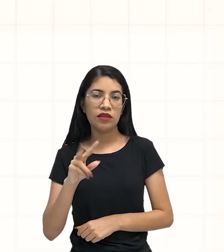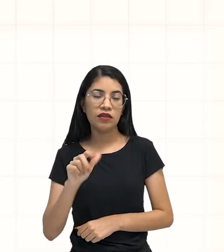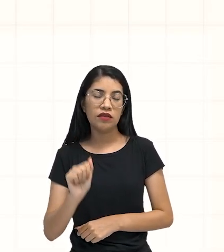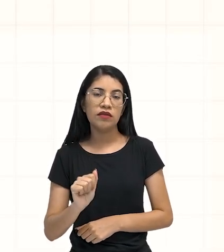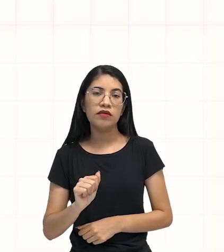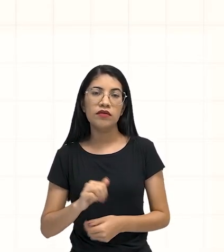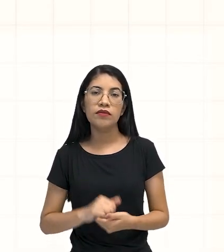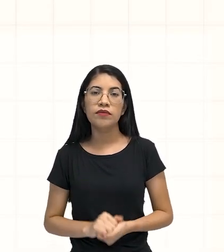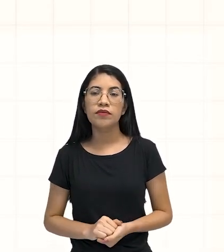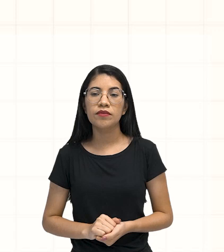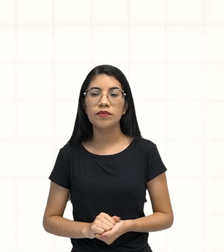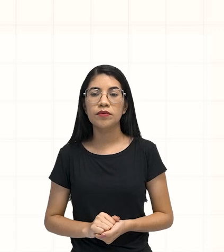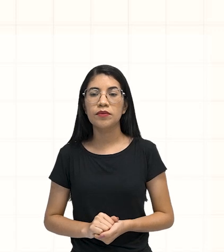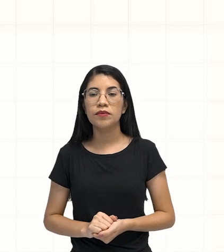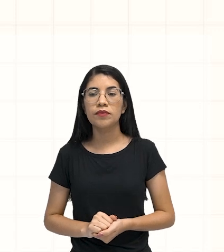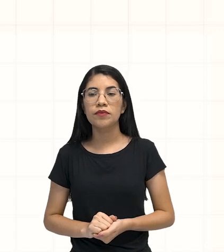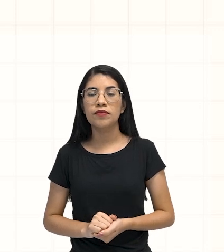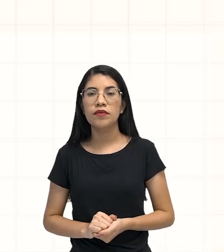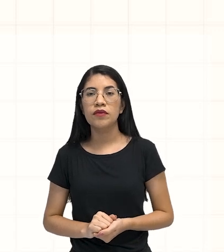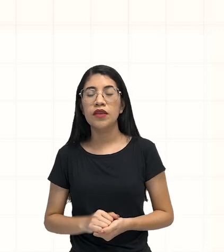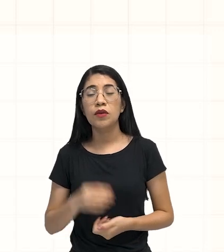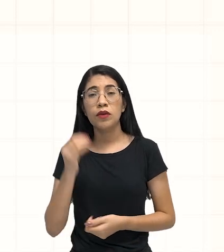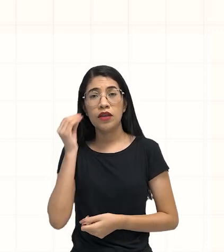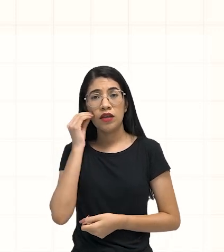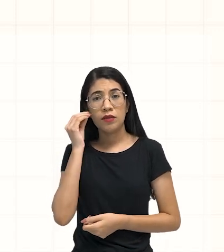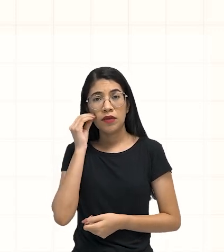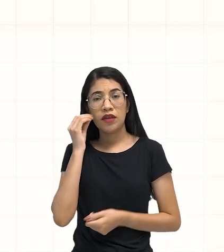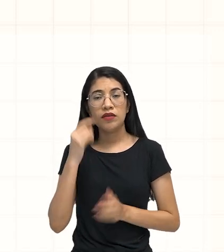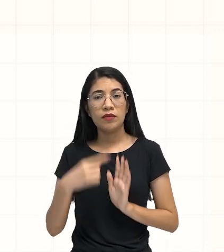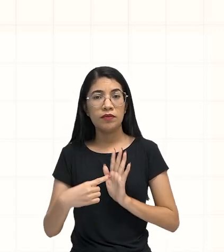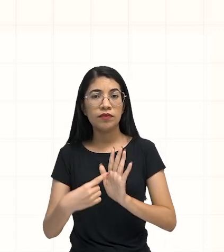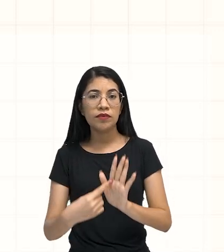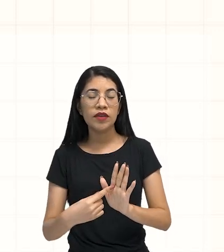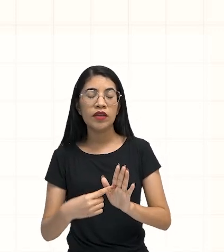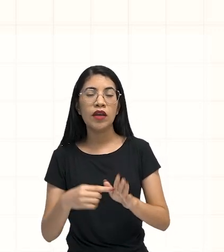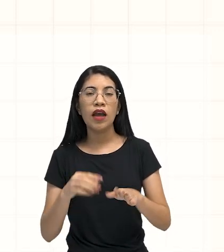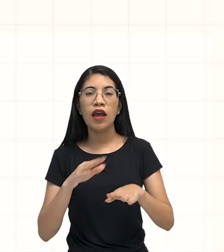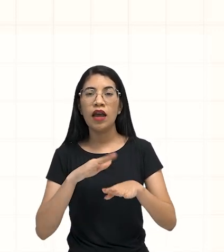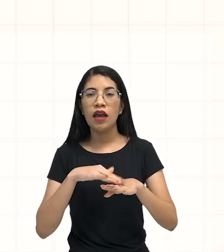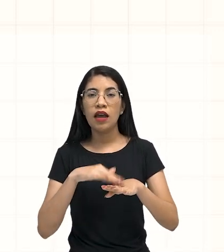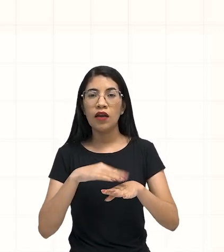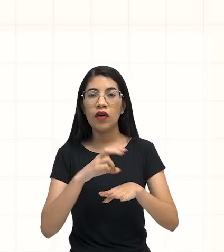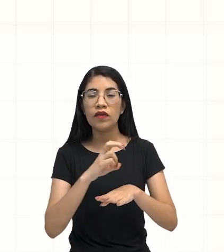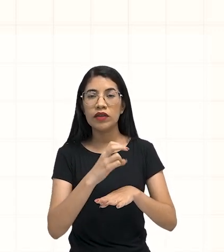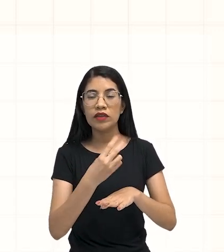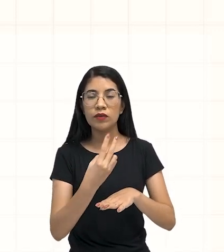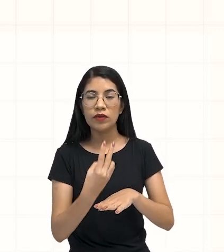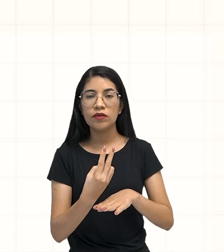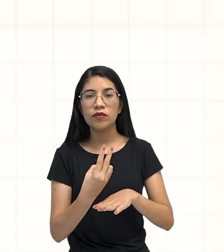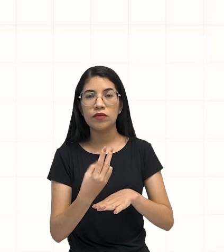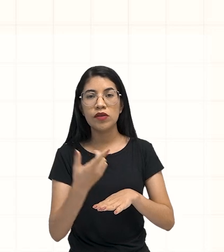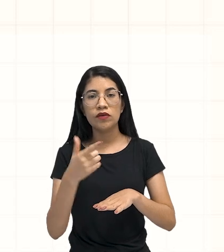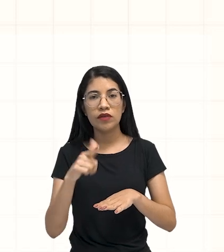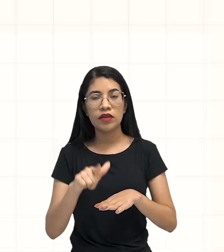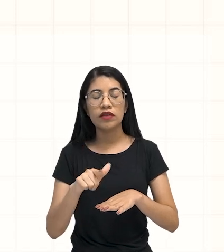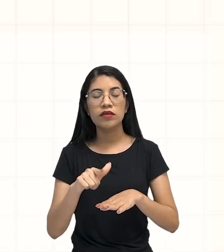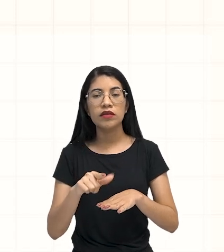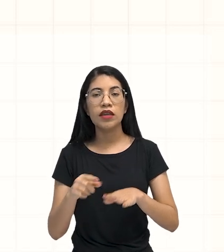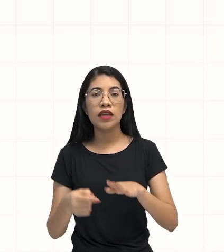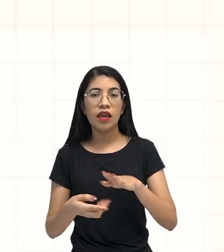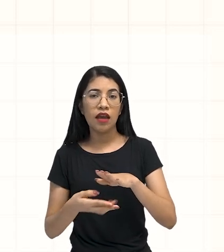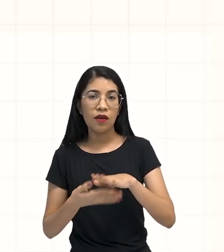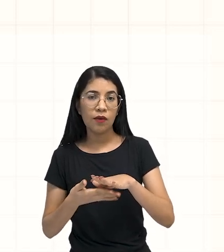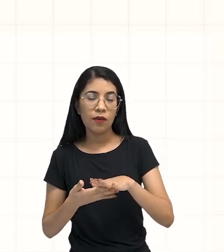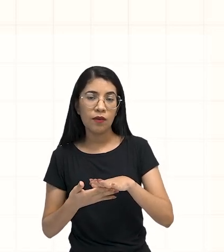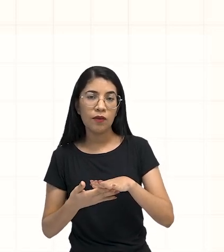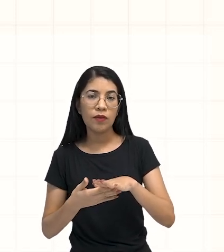Aí ele segue. No experimento citado, a face cara foi registrada 52 vezes e